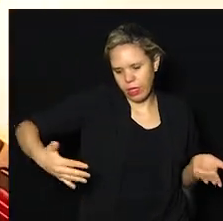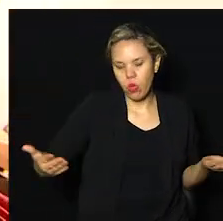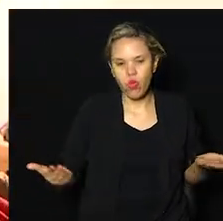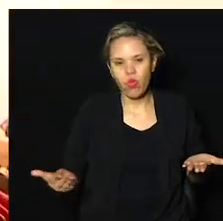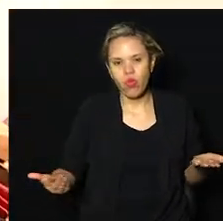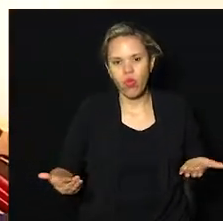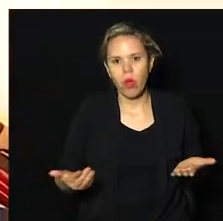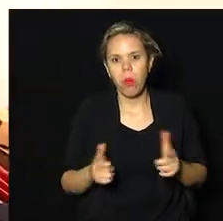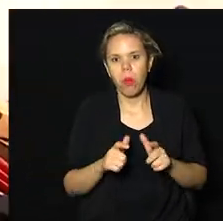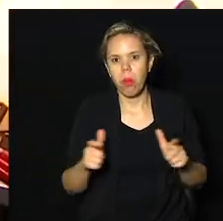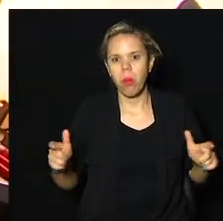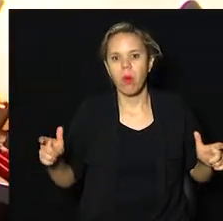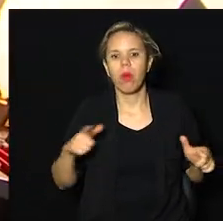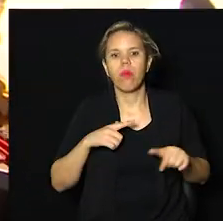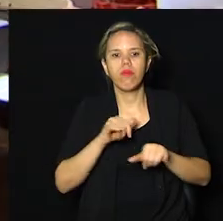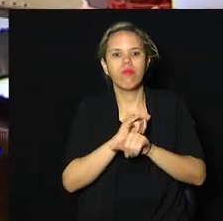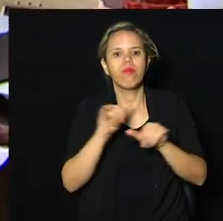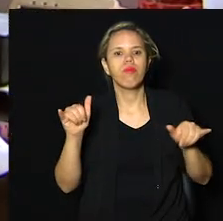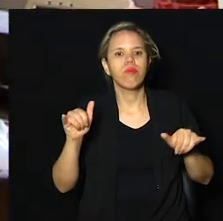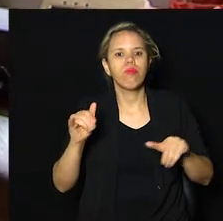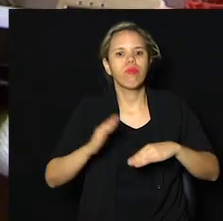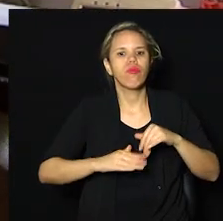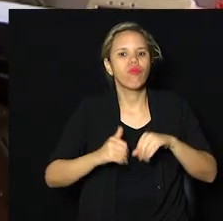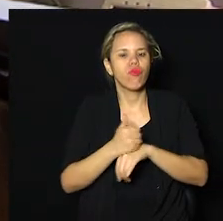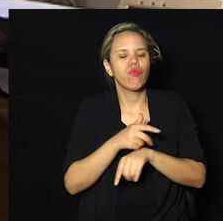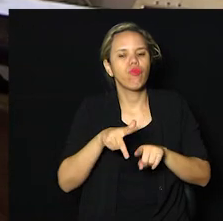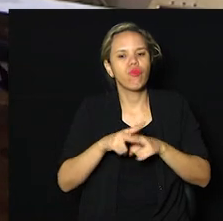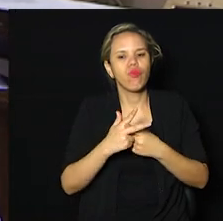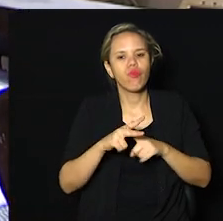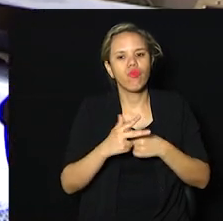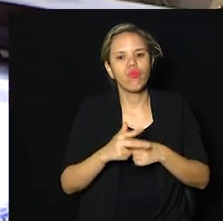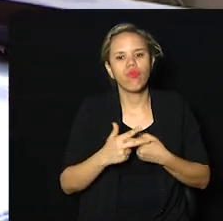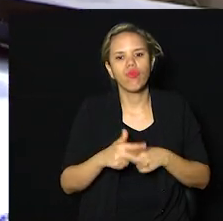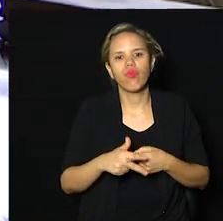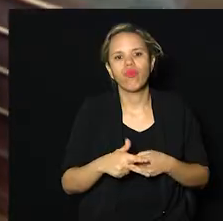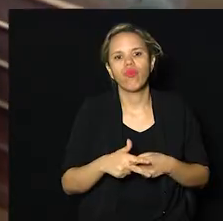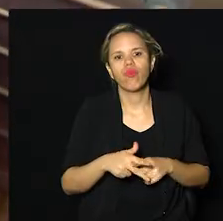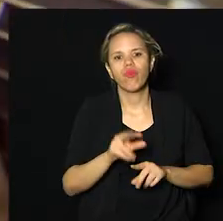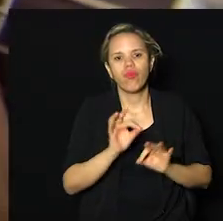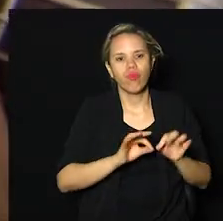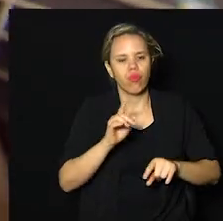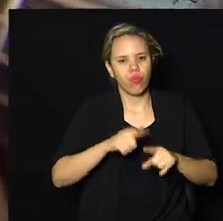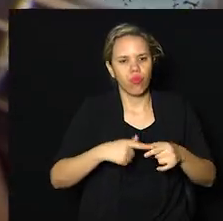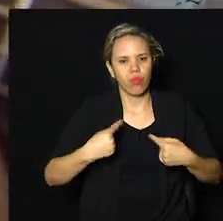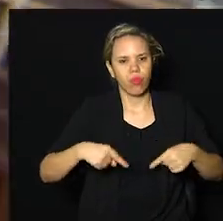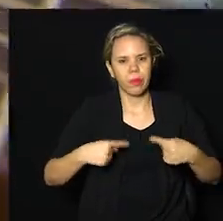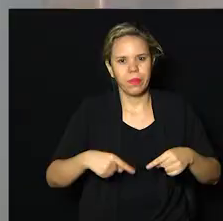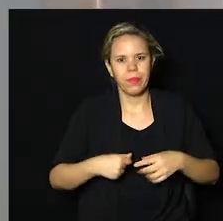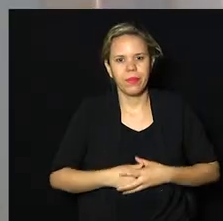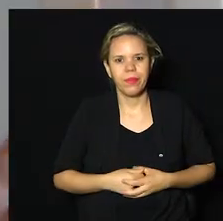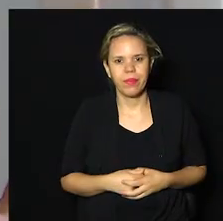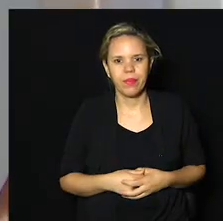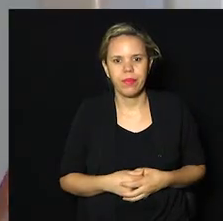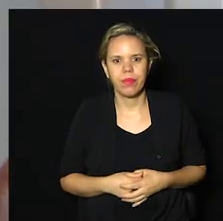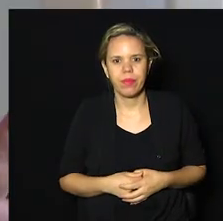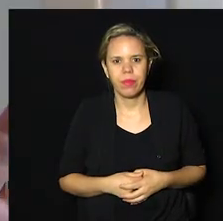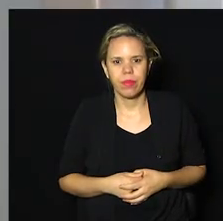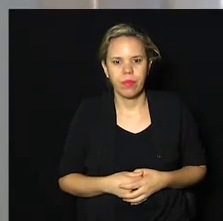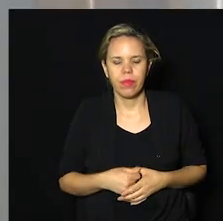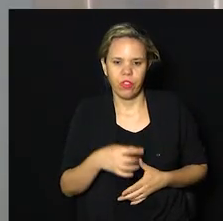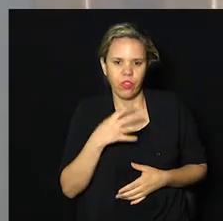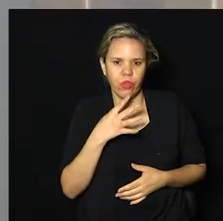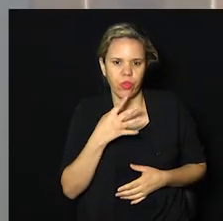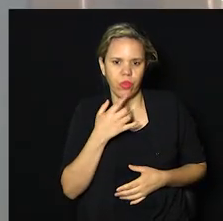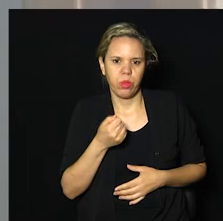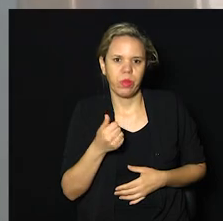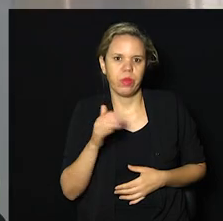dia está popularmente divulgado como profissional que conserta ou constrói instrumentos musicais. Pois é, bom, deu para